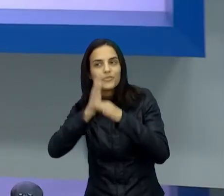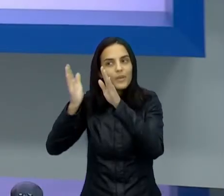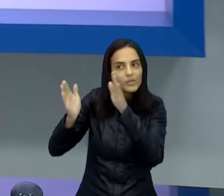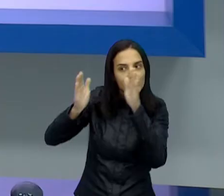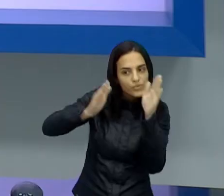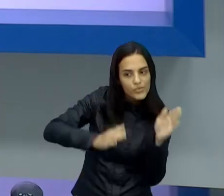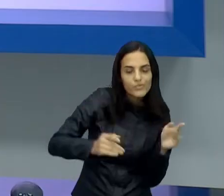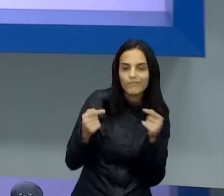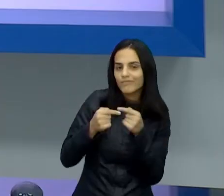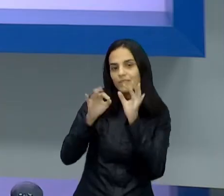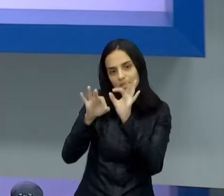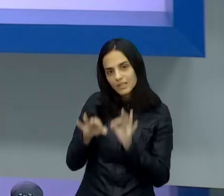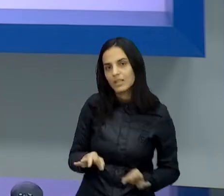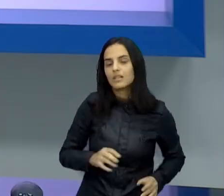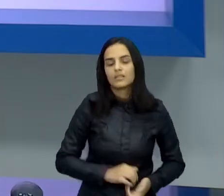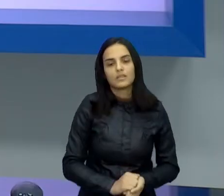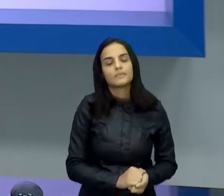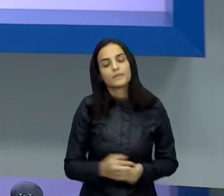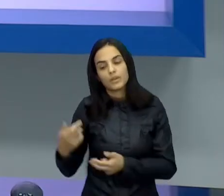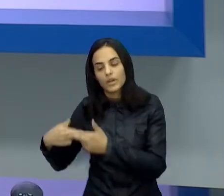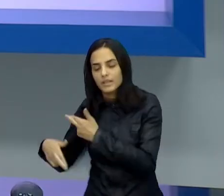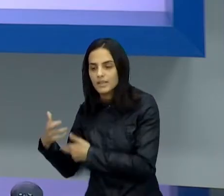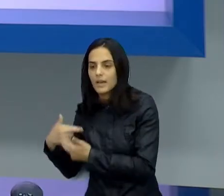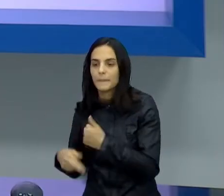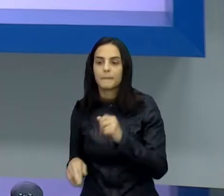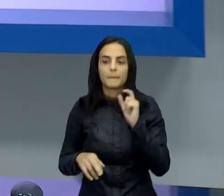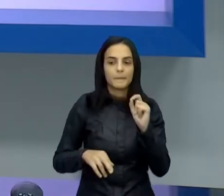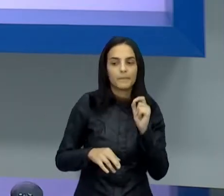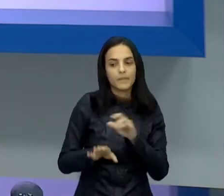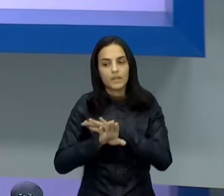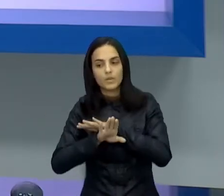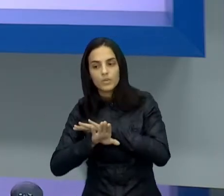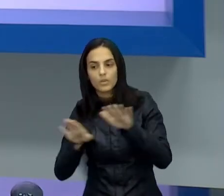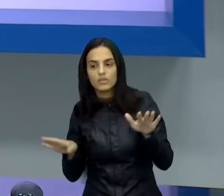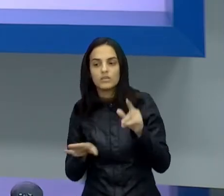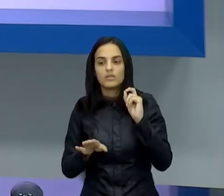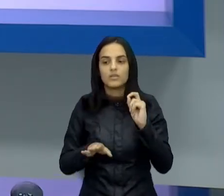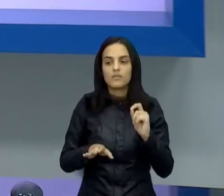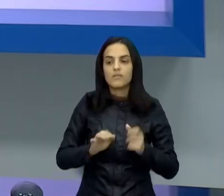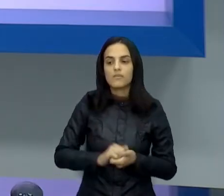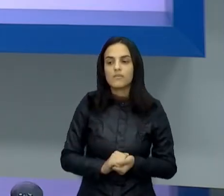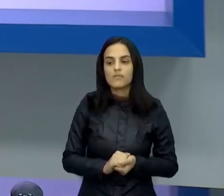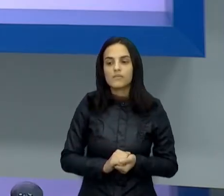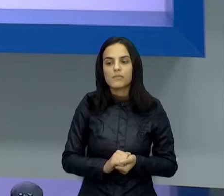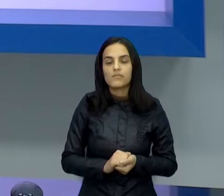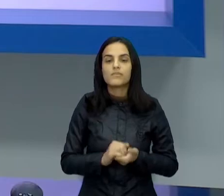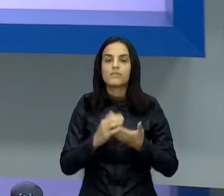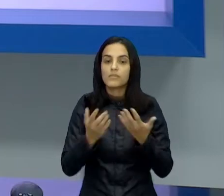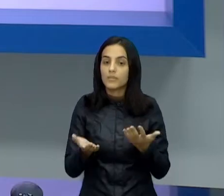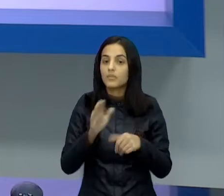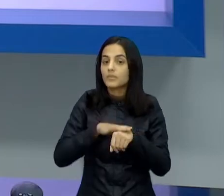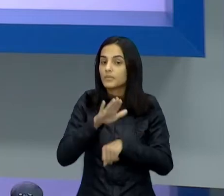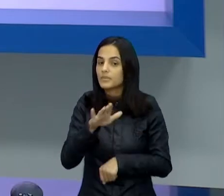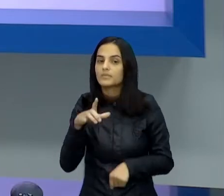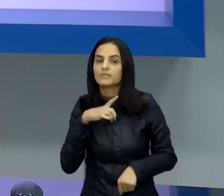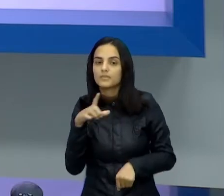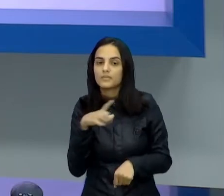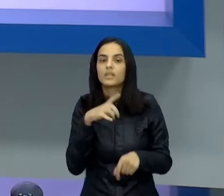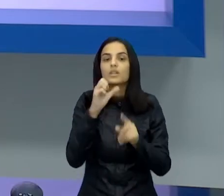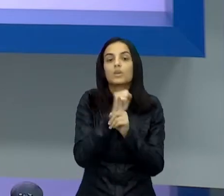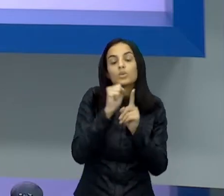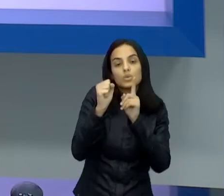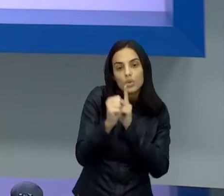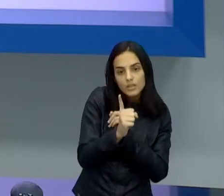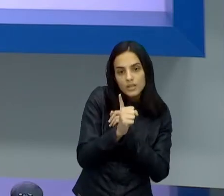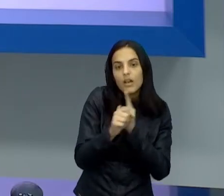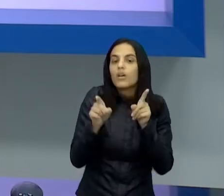aí anteriormente, né? Com essa relação, não só uma relação de natureza, né? Mas também com uma relação